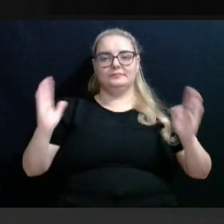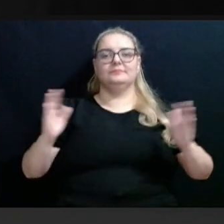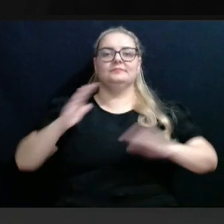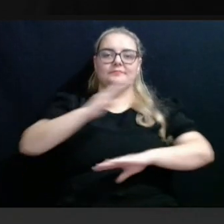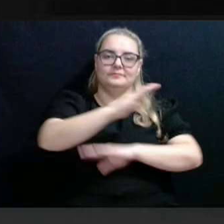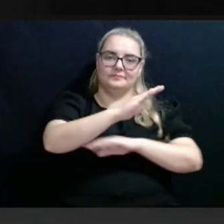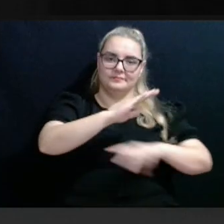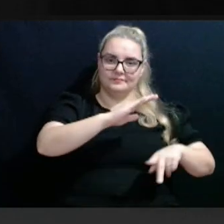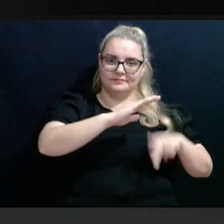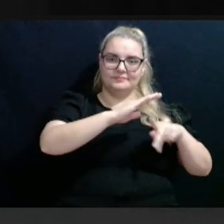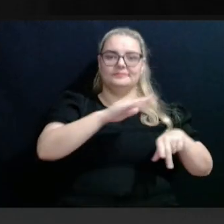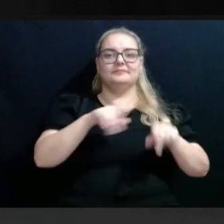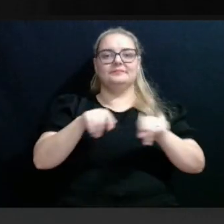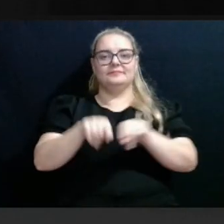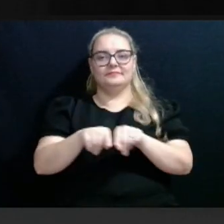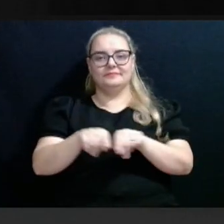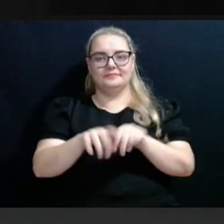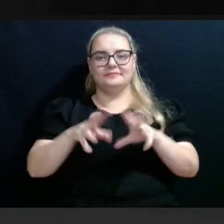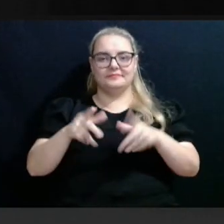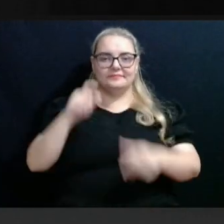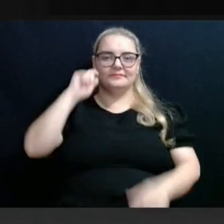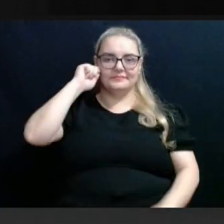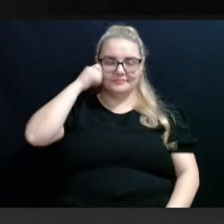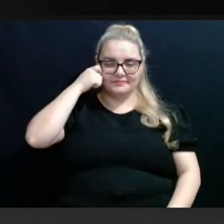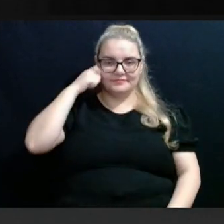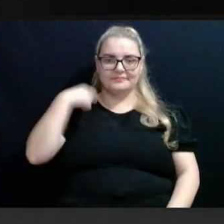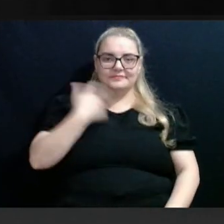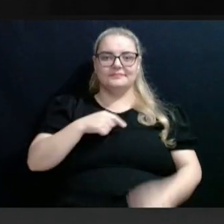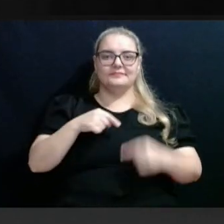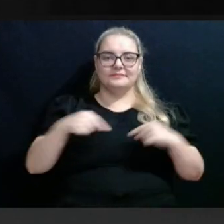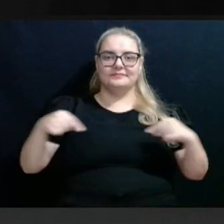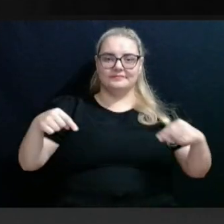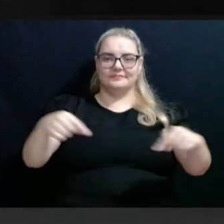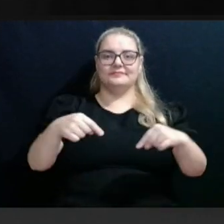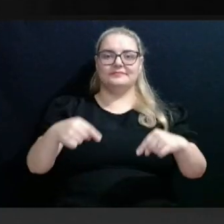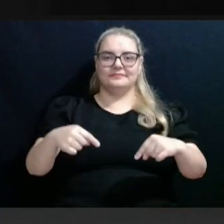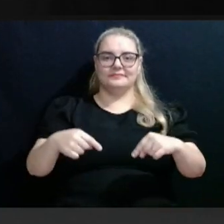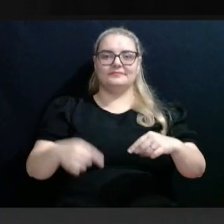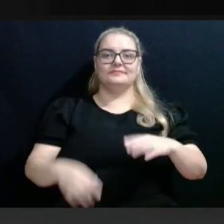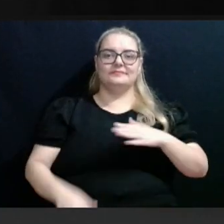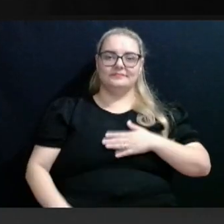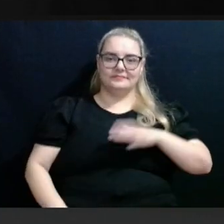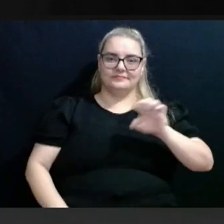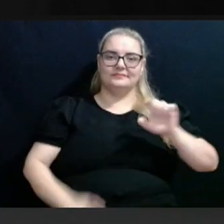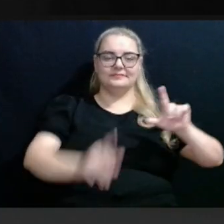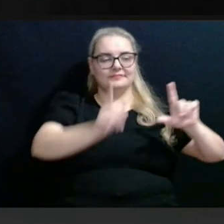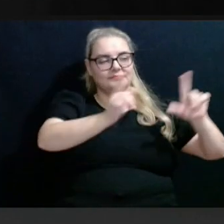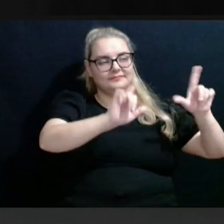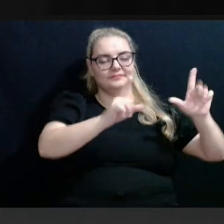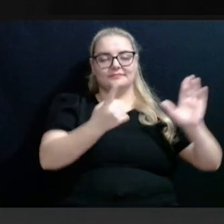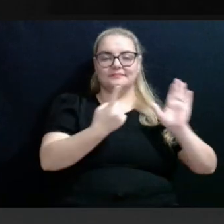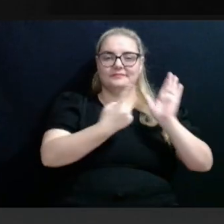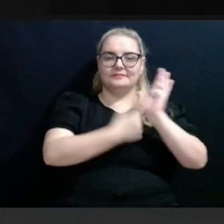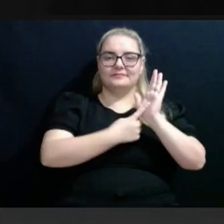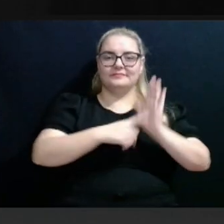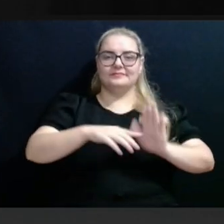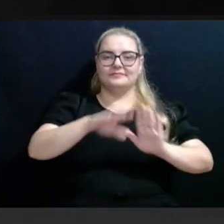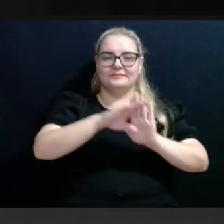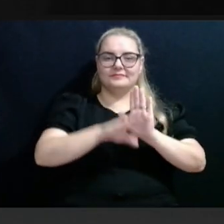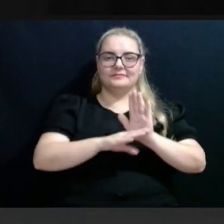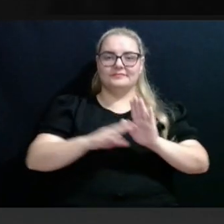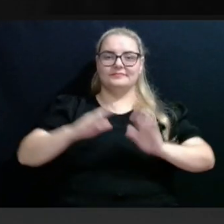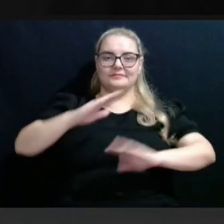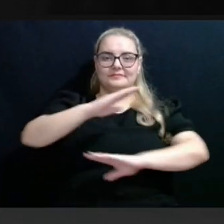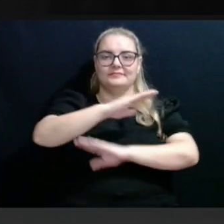Povo, também todo em preto, nosso estúdio. À minha esquerda, um televisor com o logotipo do programa Na Casa do Povo.